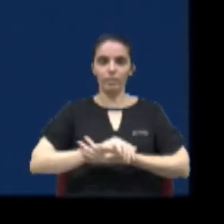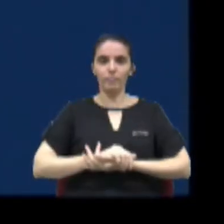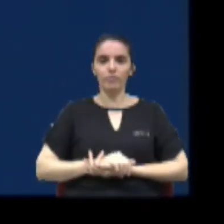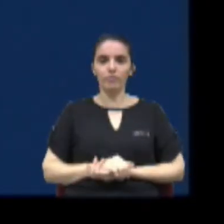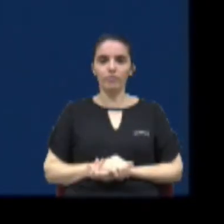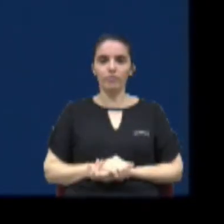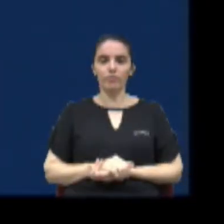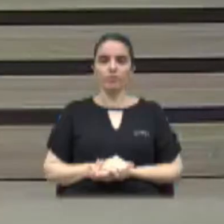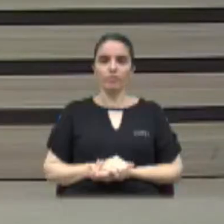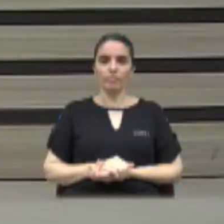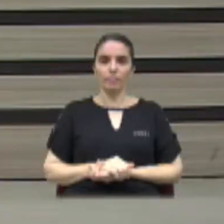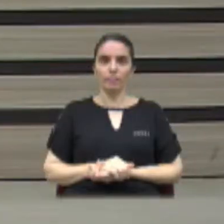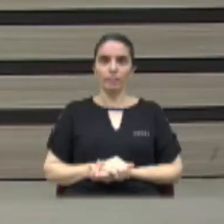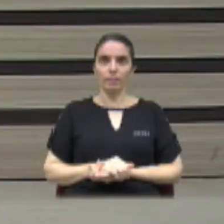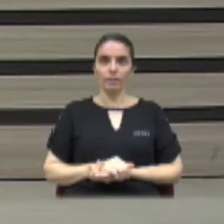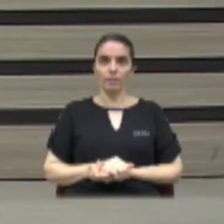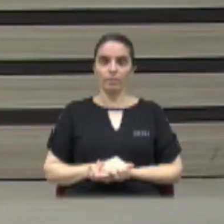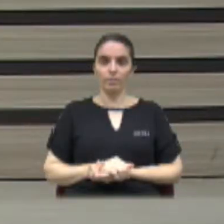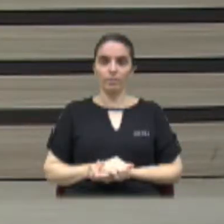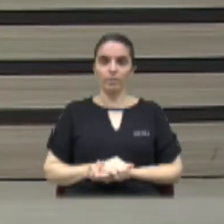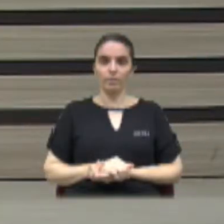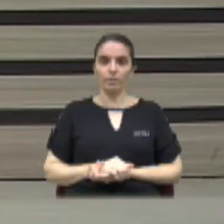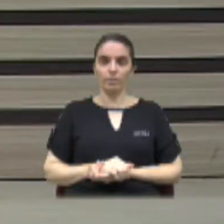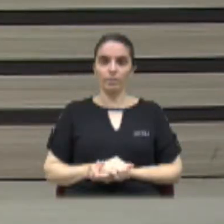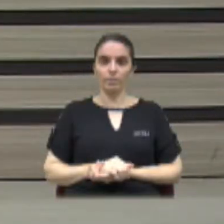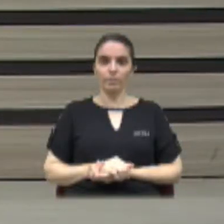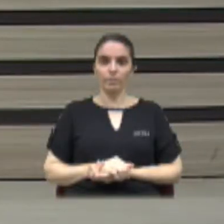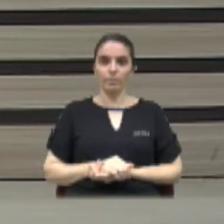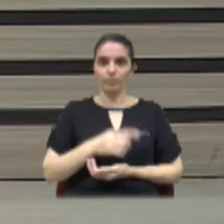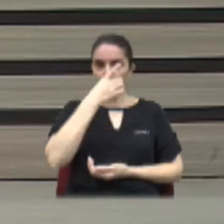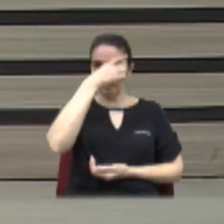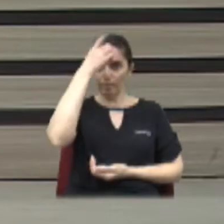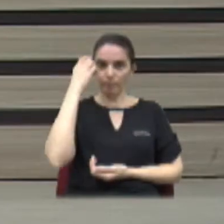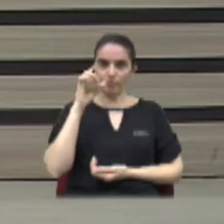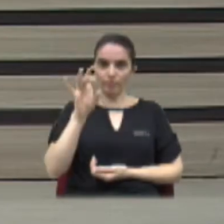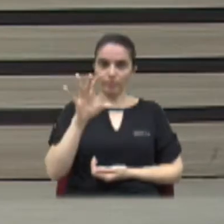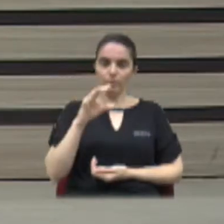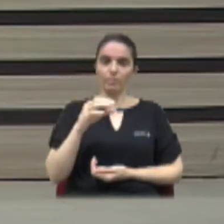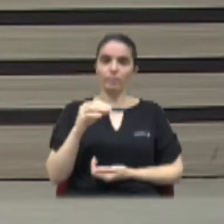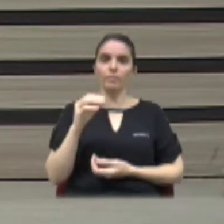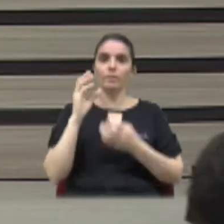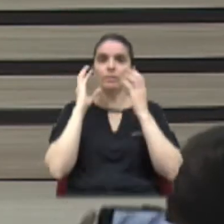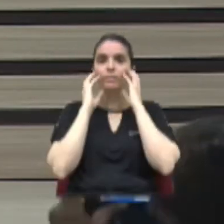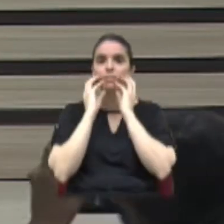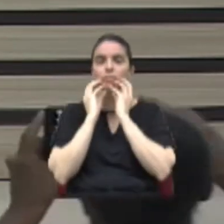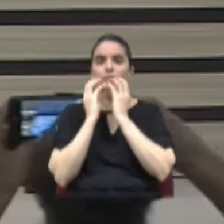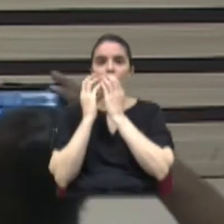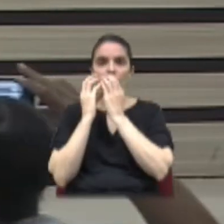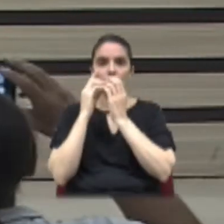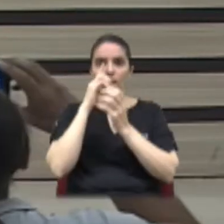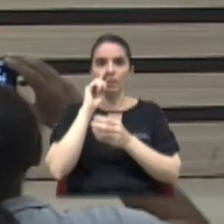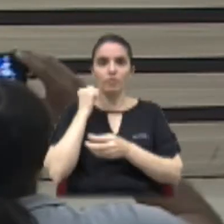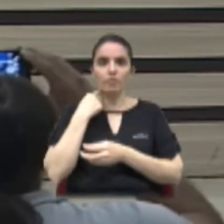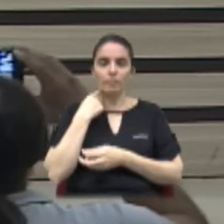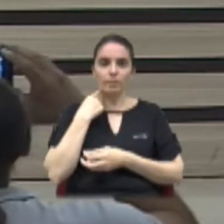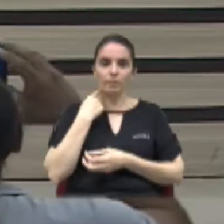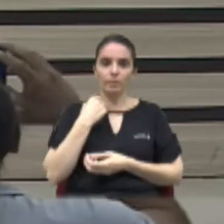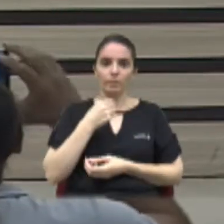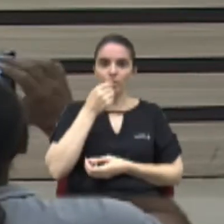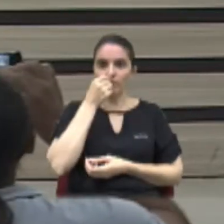habitacional. Mas algo, em termos políticos, eu me questionei muito depois da sessão de segunda-feira. Eu até agora não entendi por que